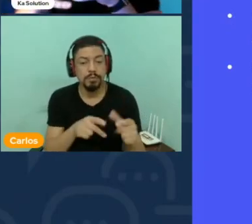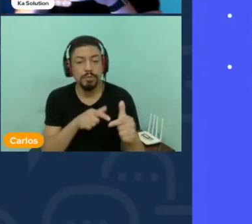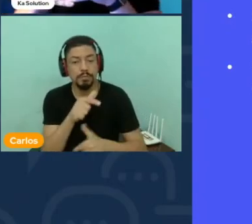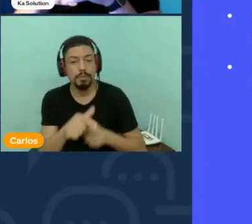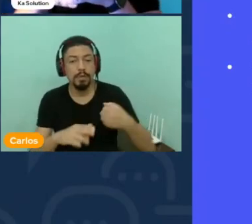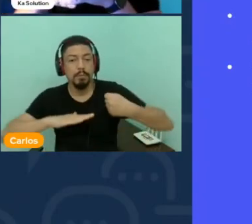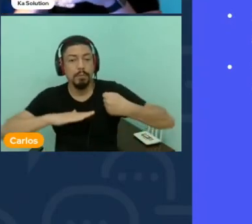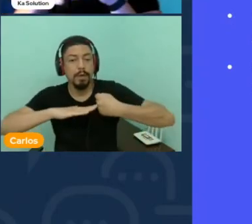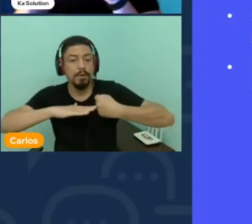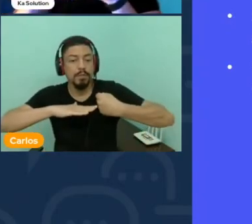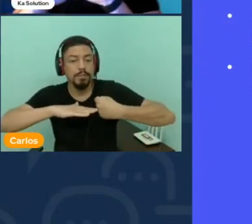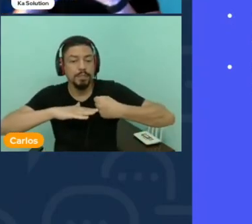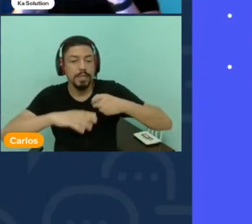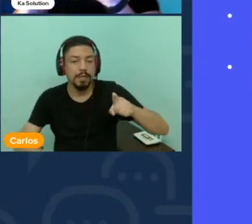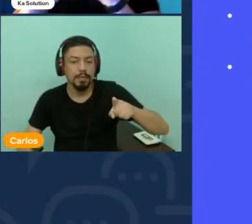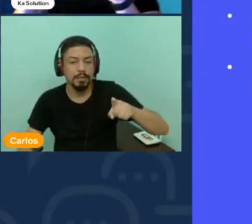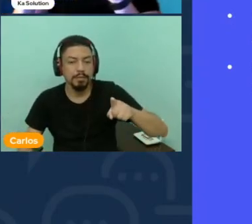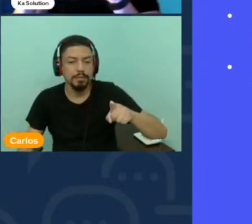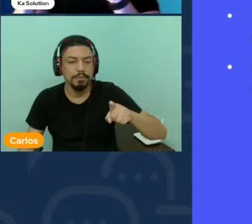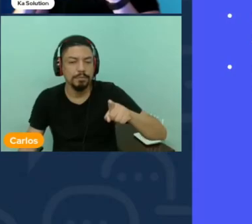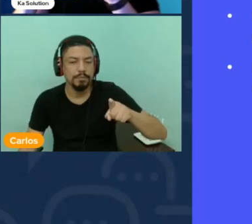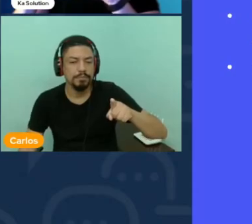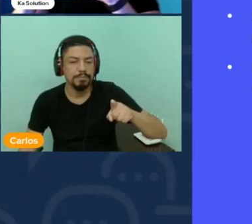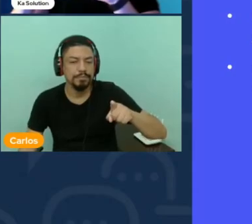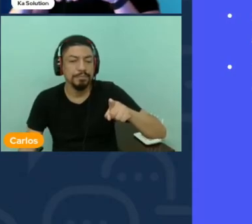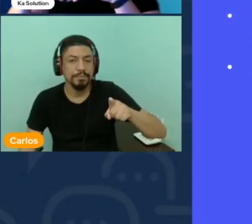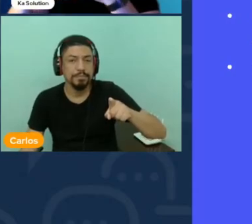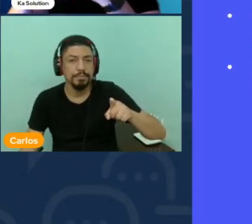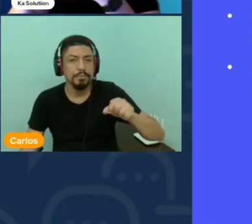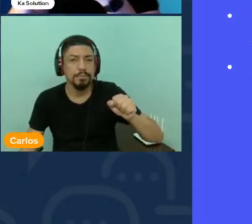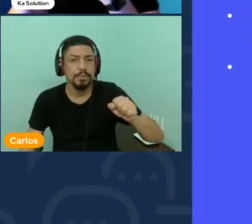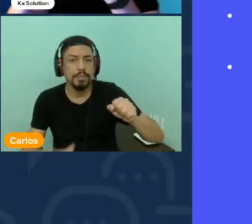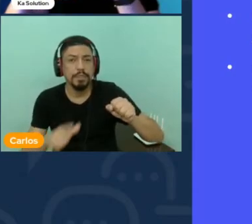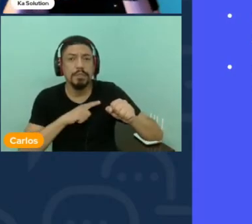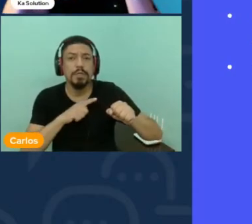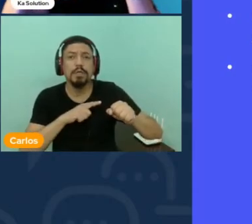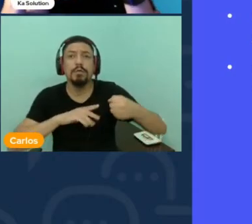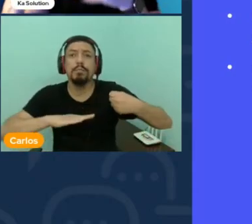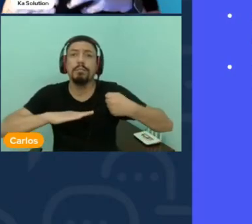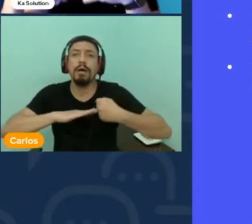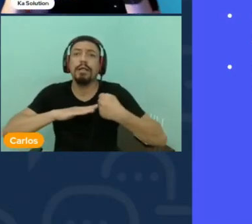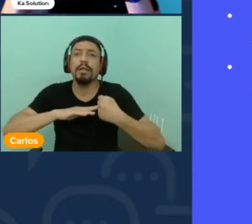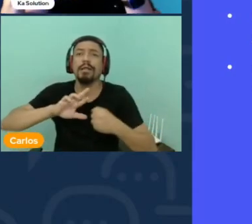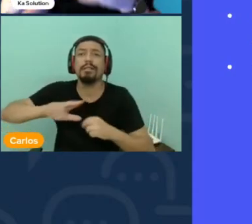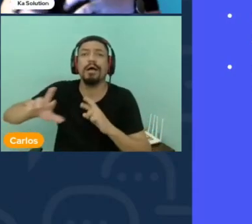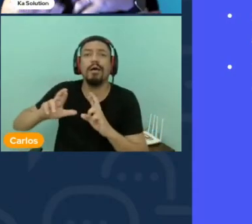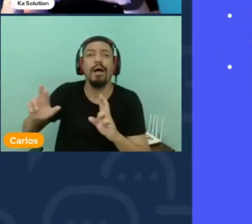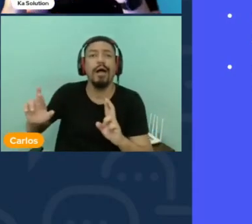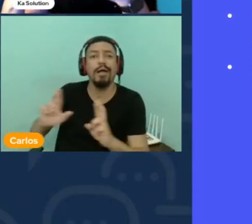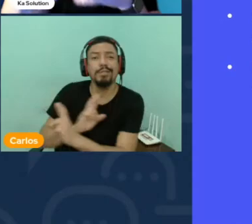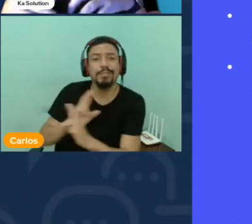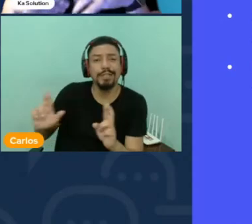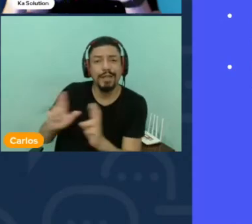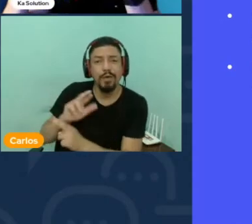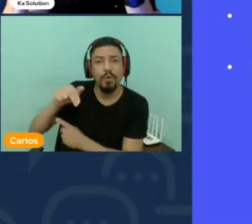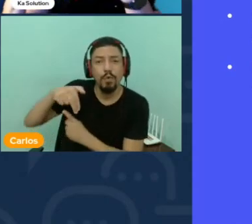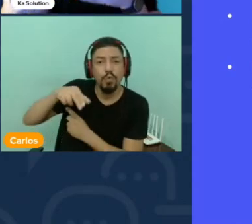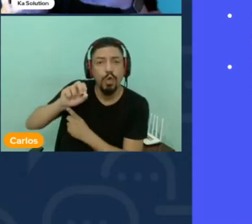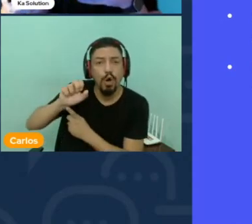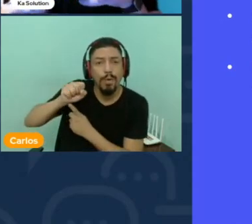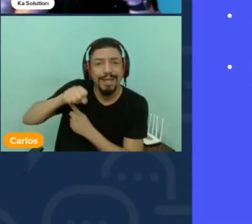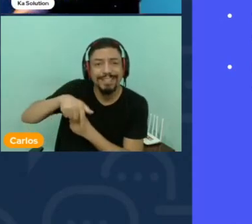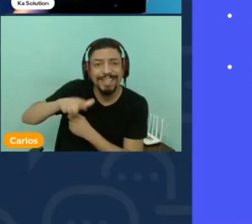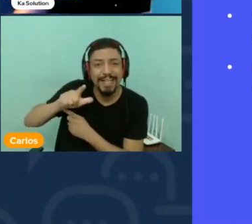tem a opção de criar bancos de dados não relacional, quando eu preciso ali de muitas consultas ali